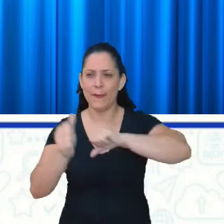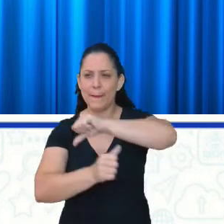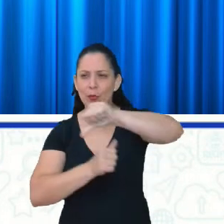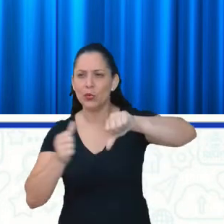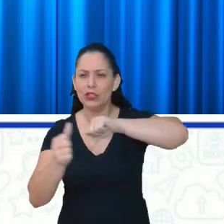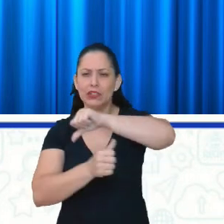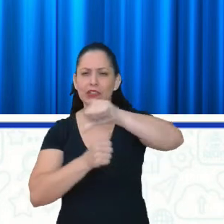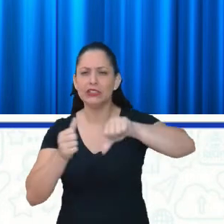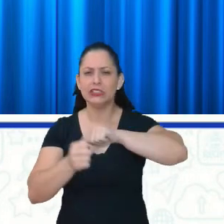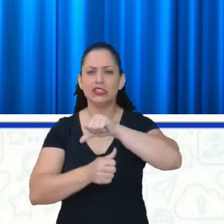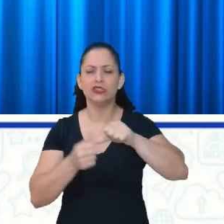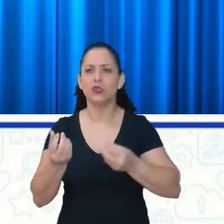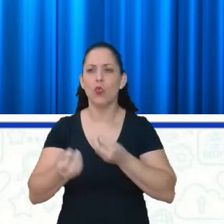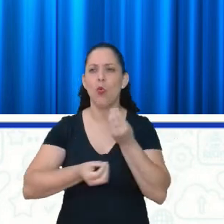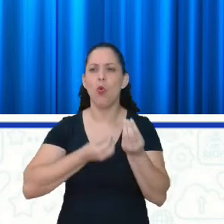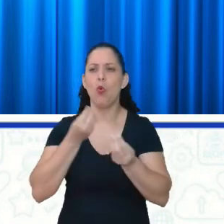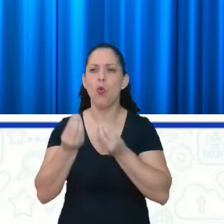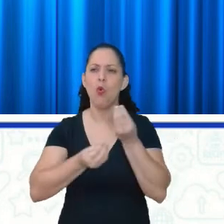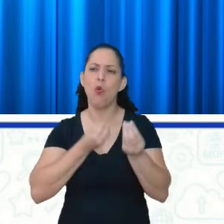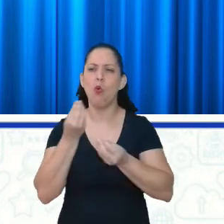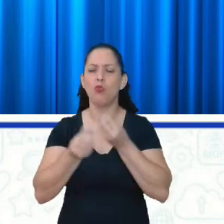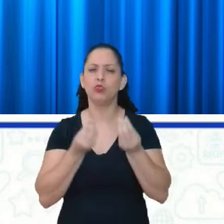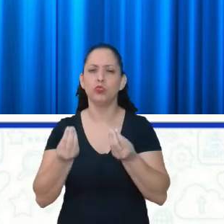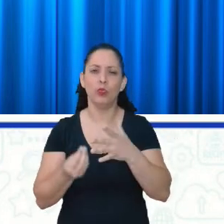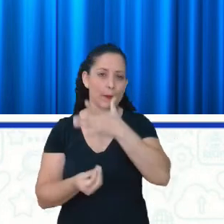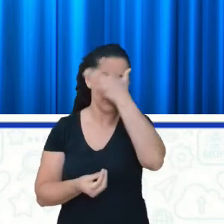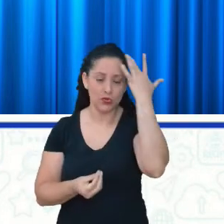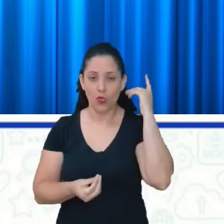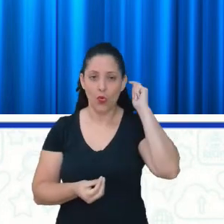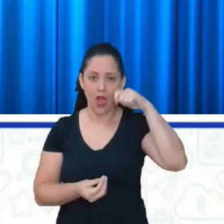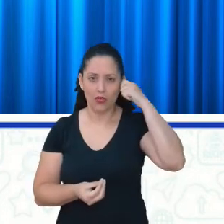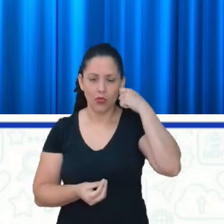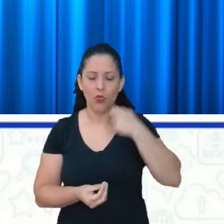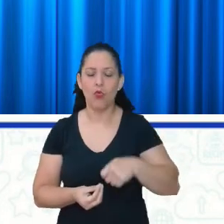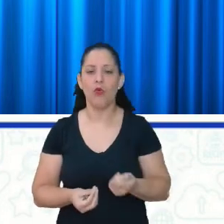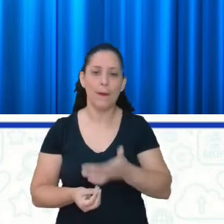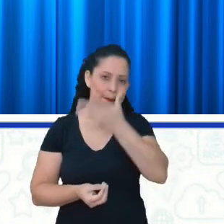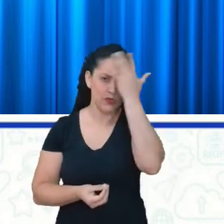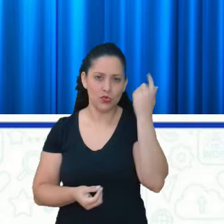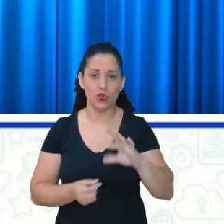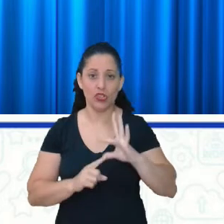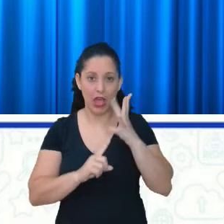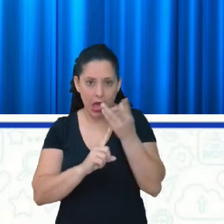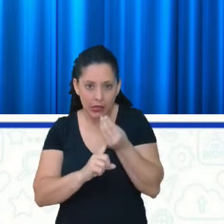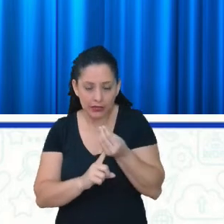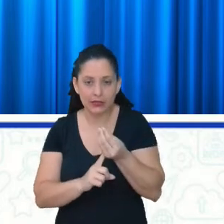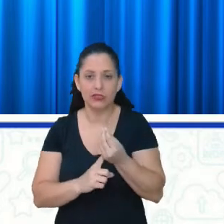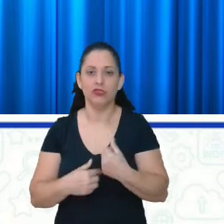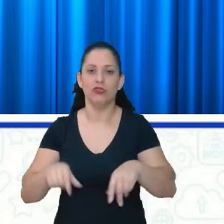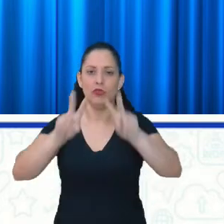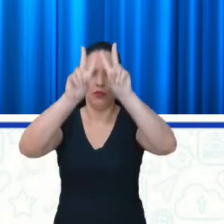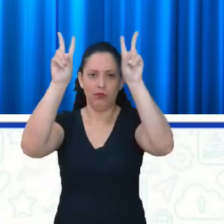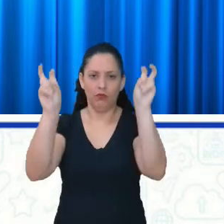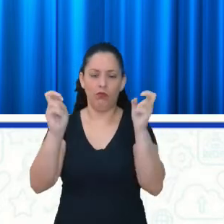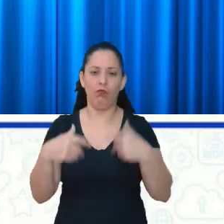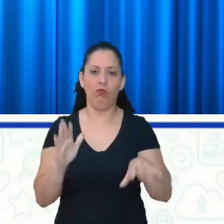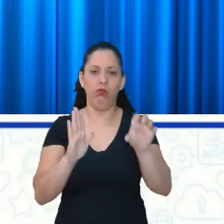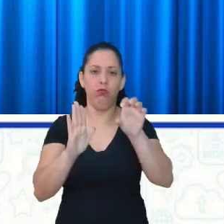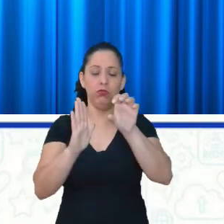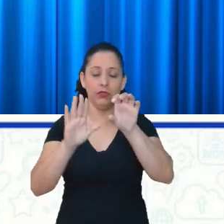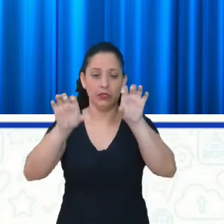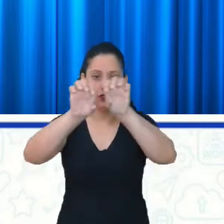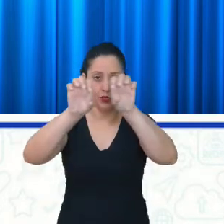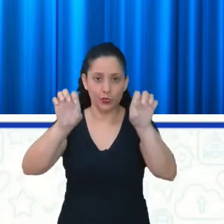na forma de atuação, né, dos artistas e da produção teatral, nos temas, na estruturação, na